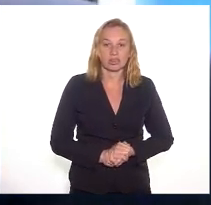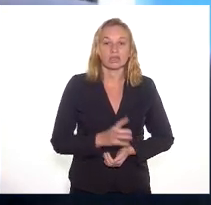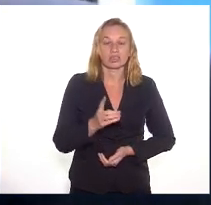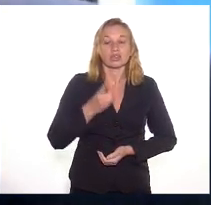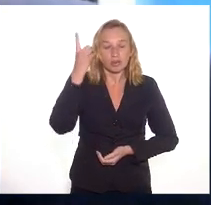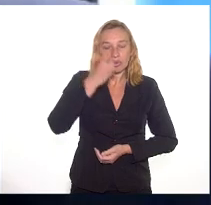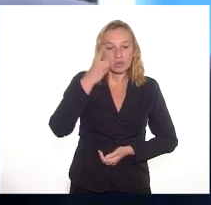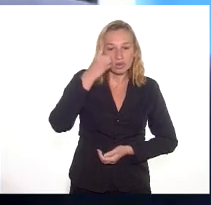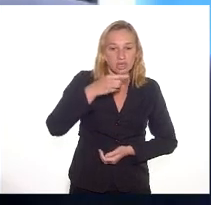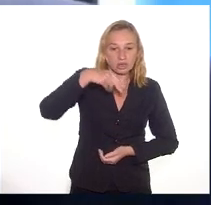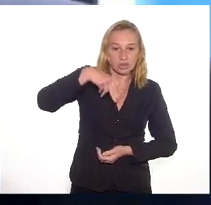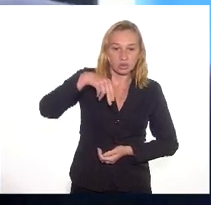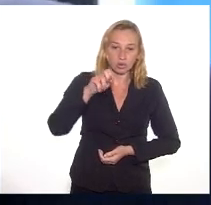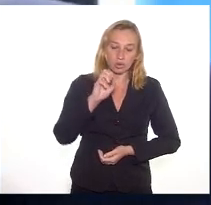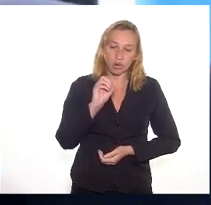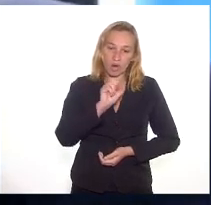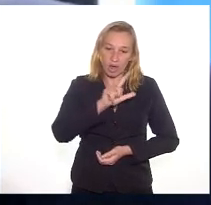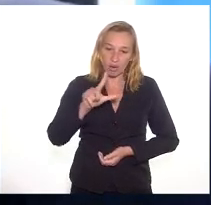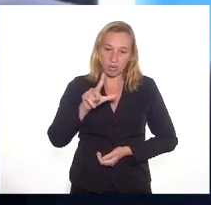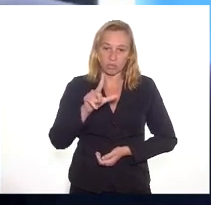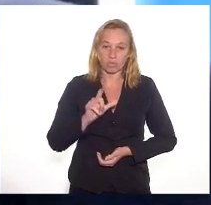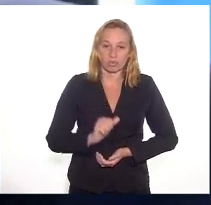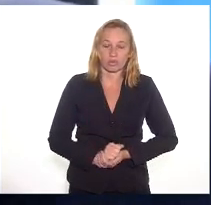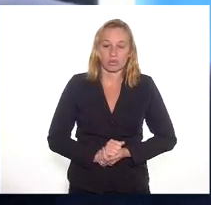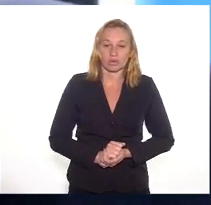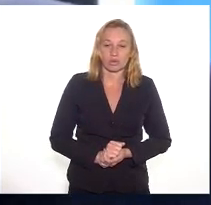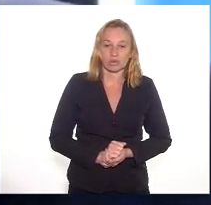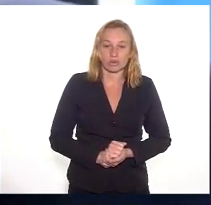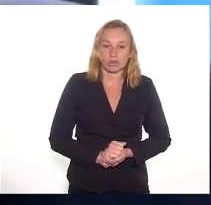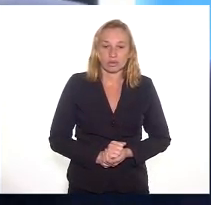Deputado Noel de Carvalho.